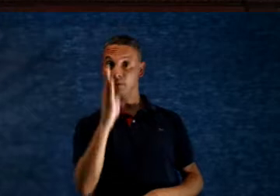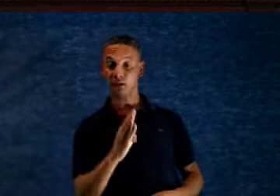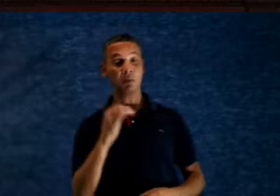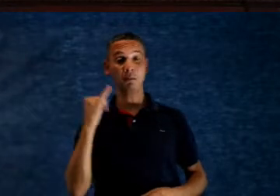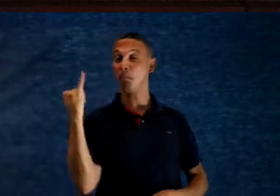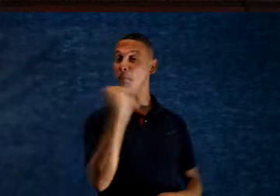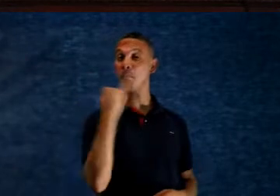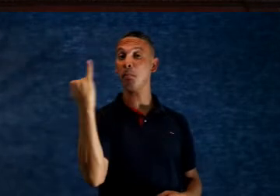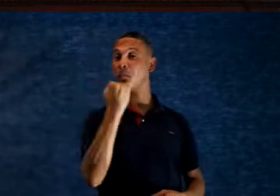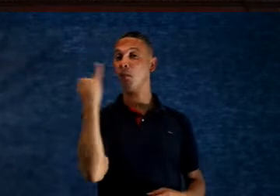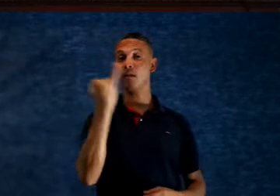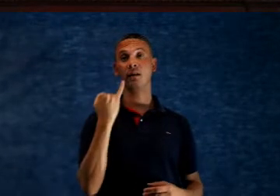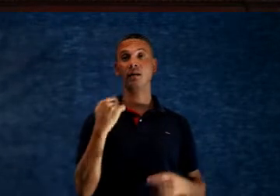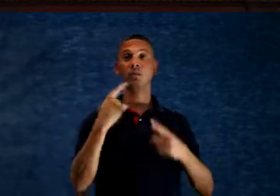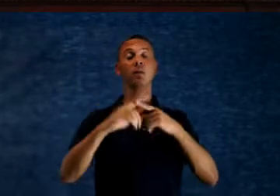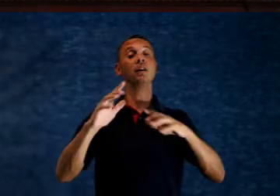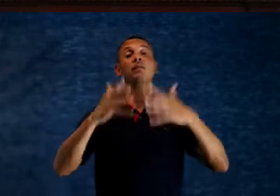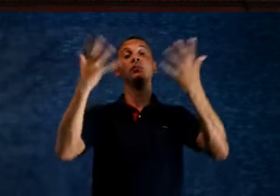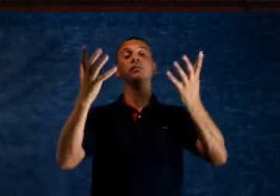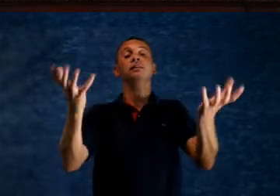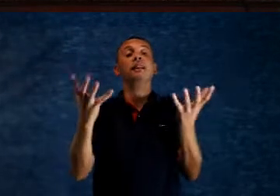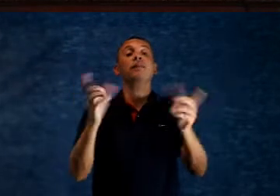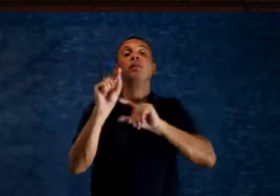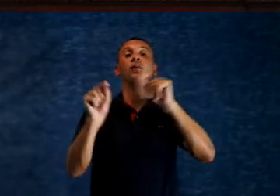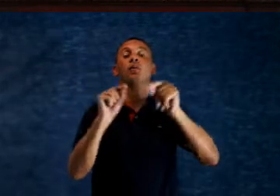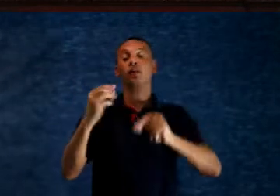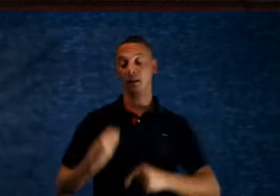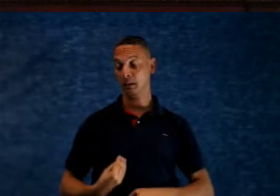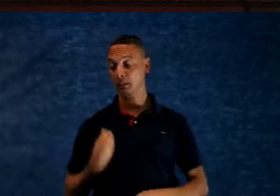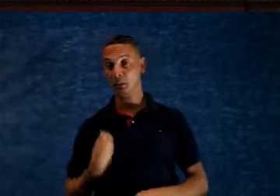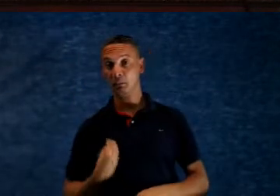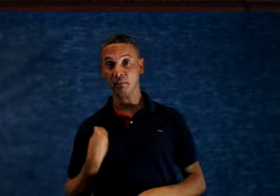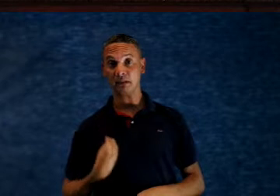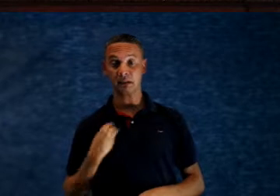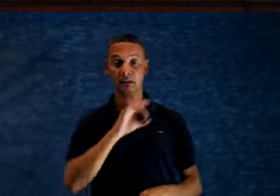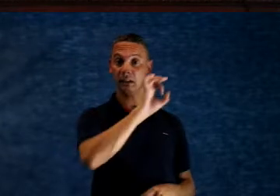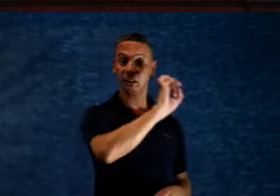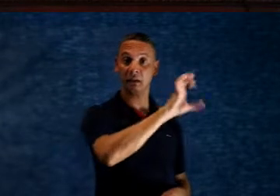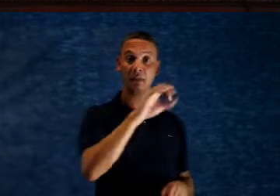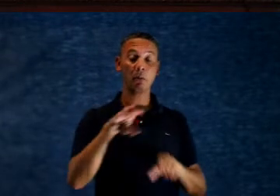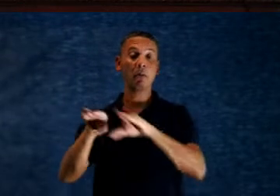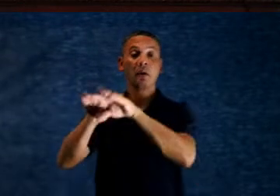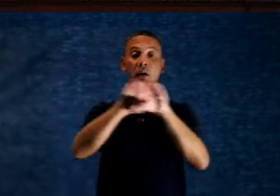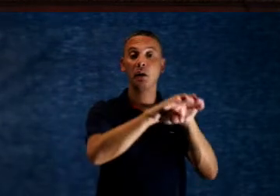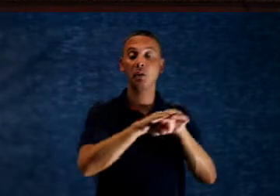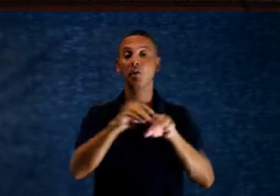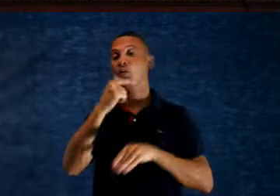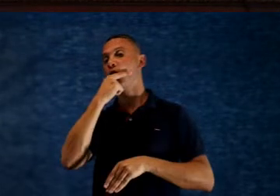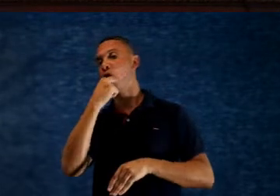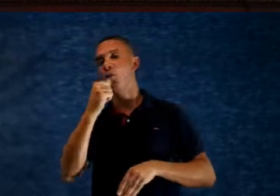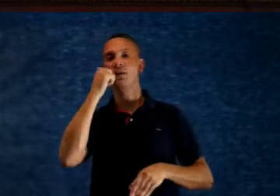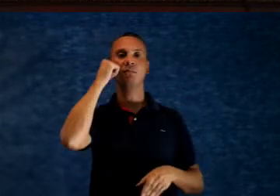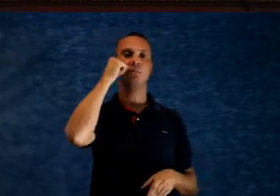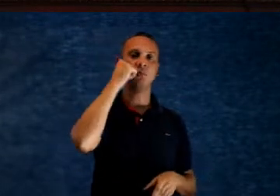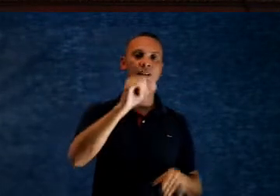fundamental, sobretudo quando queremos a presença cada vez mais igualitária entre homens e mulheres na